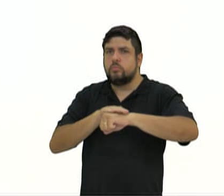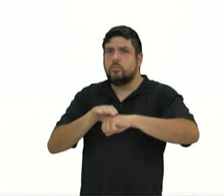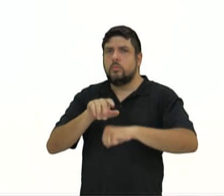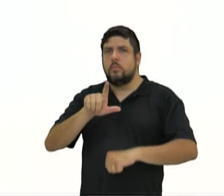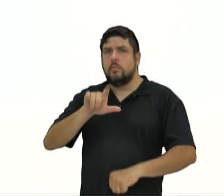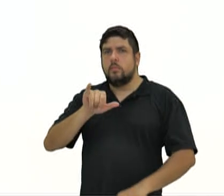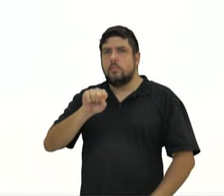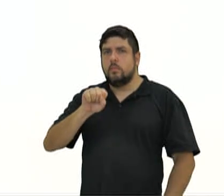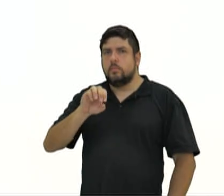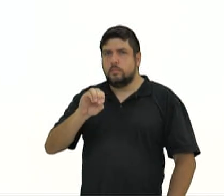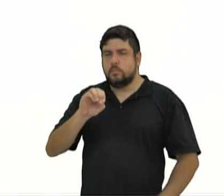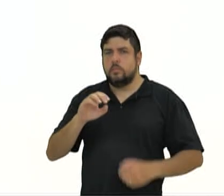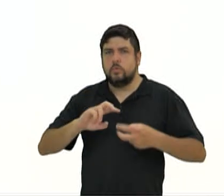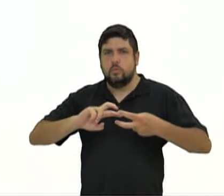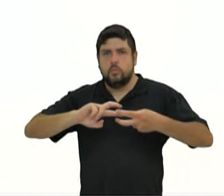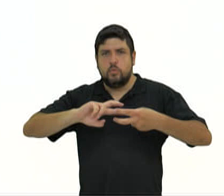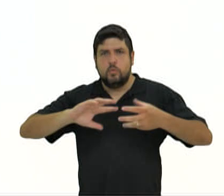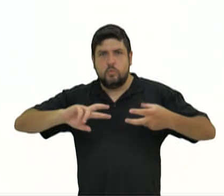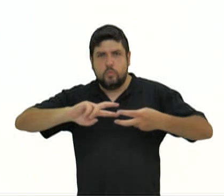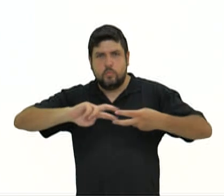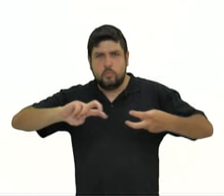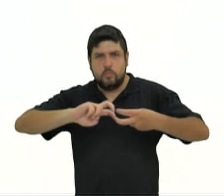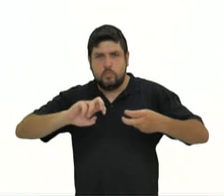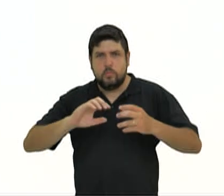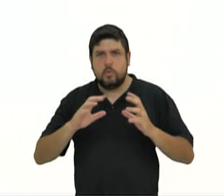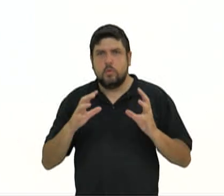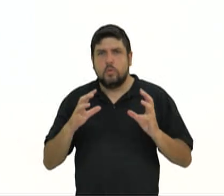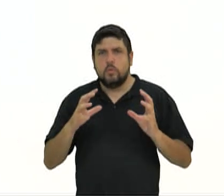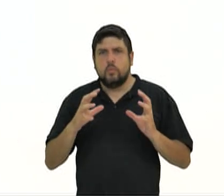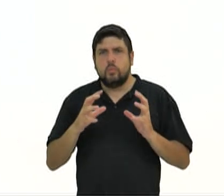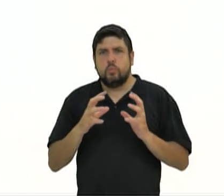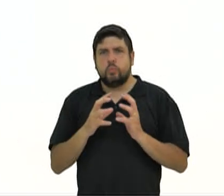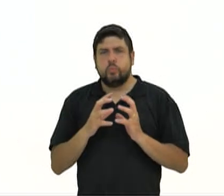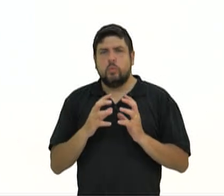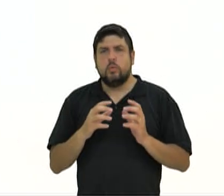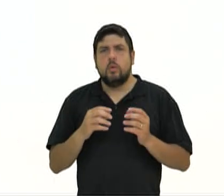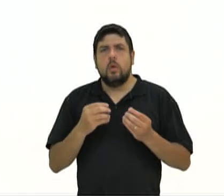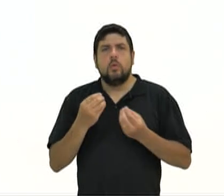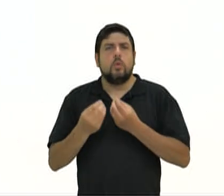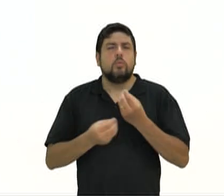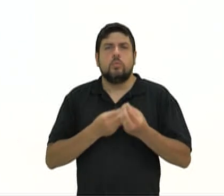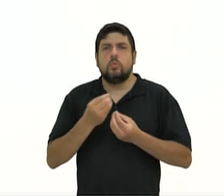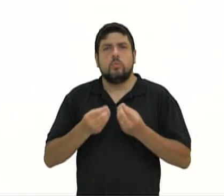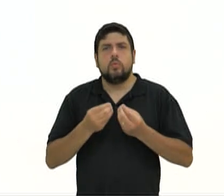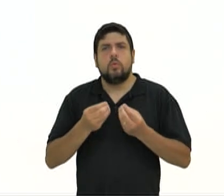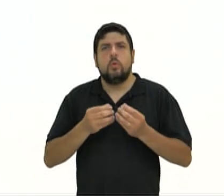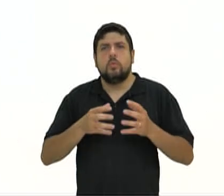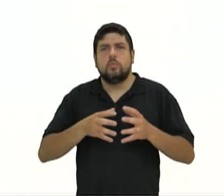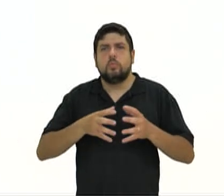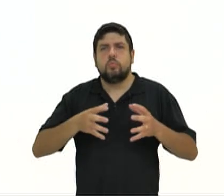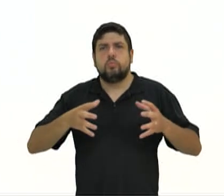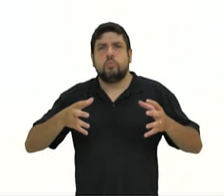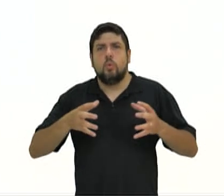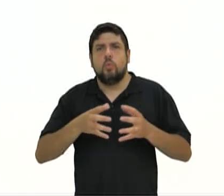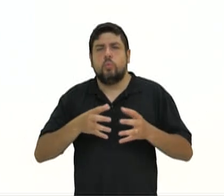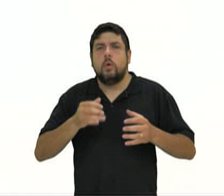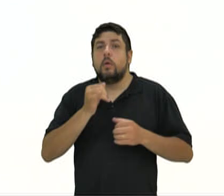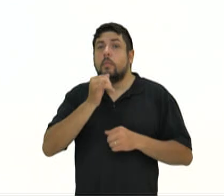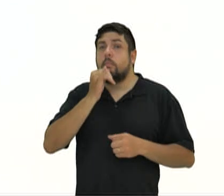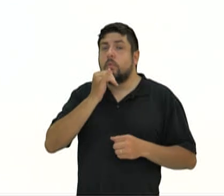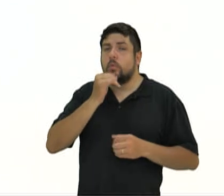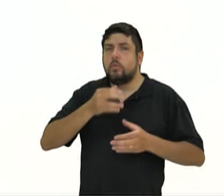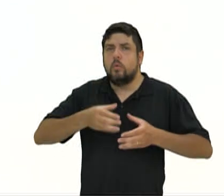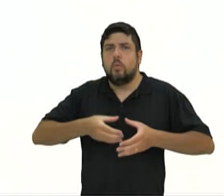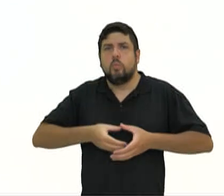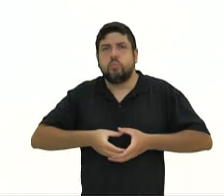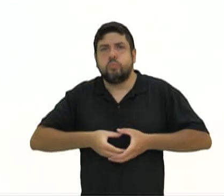como lisos, promovem movimentos como o aumento ou a diminuição do volume da nossa bexiga urinária. Então,